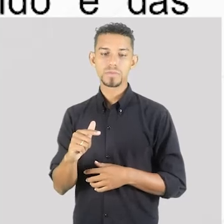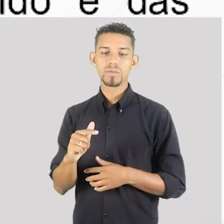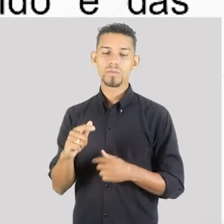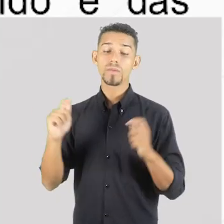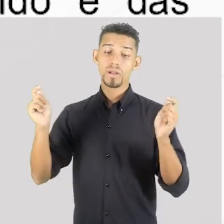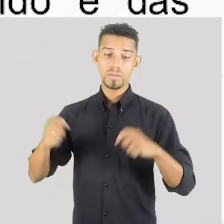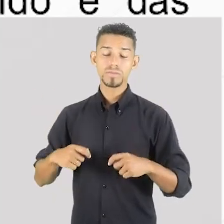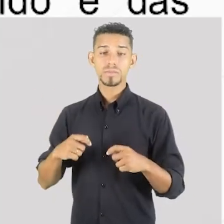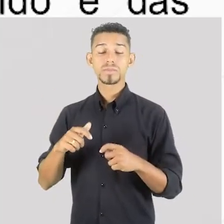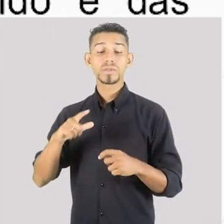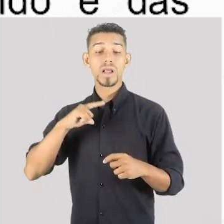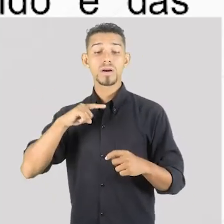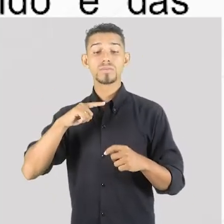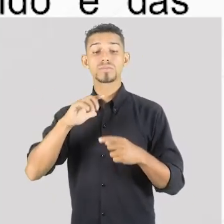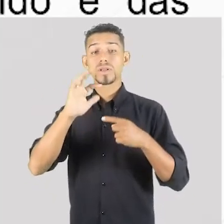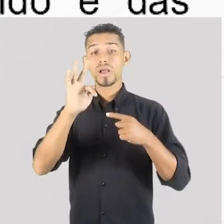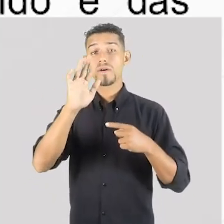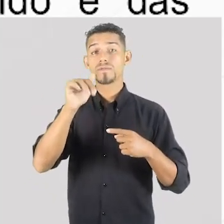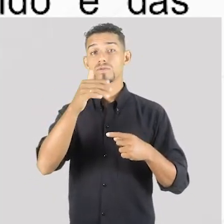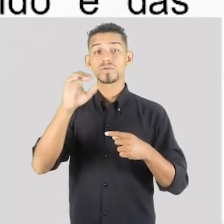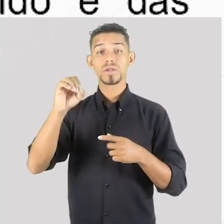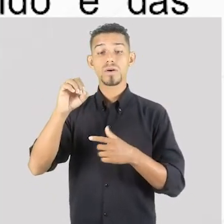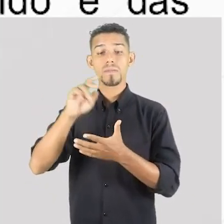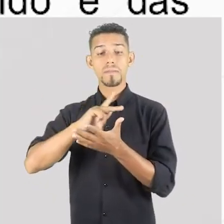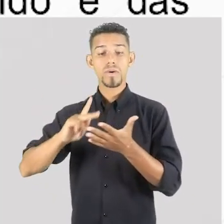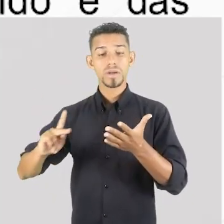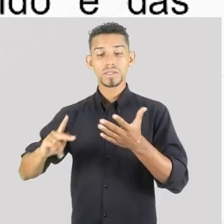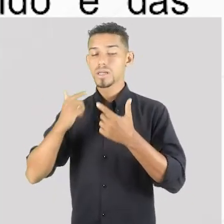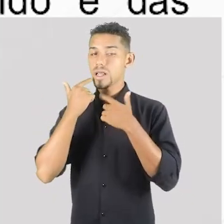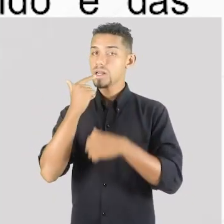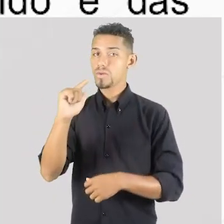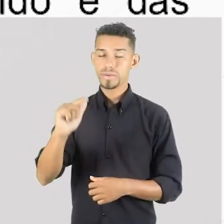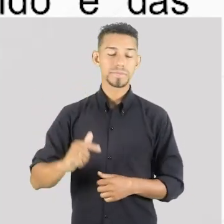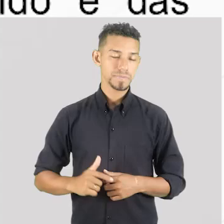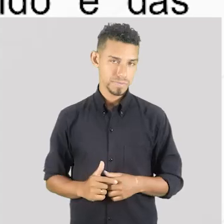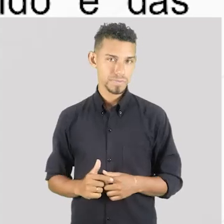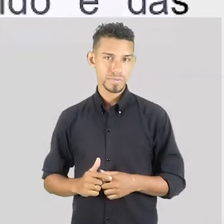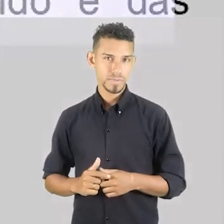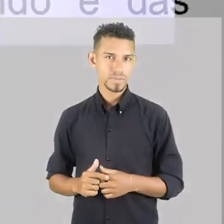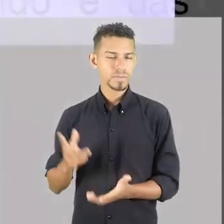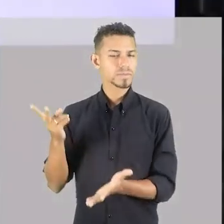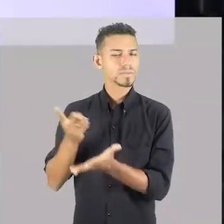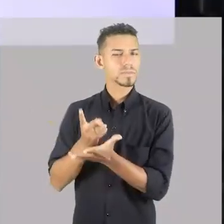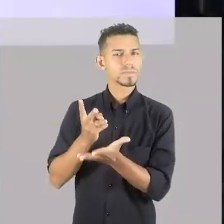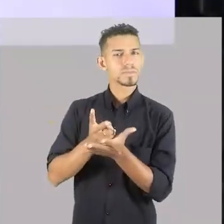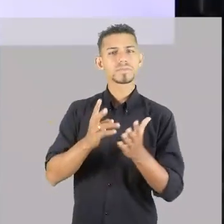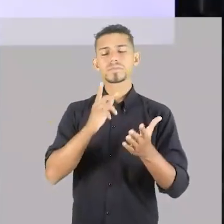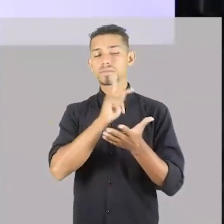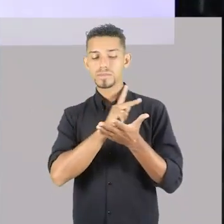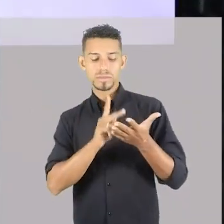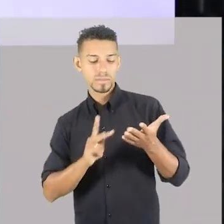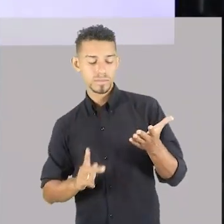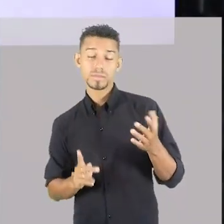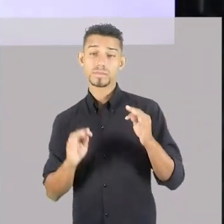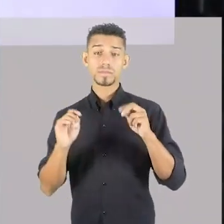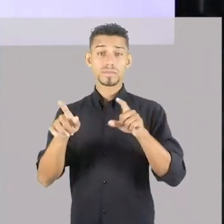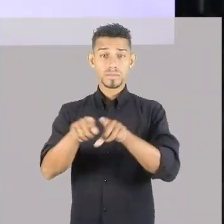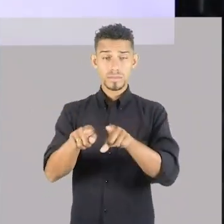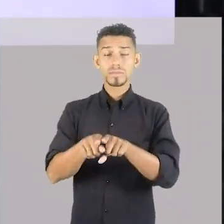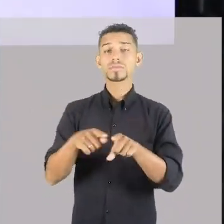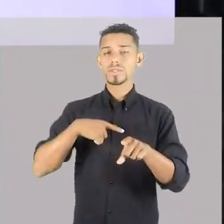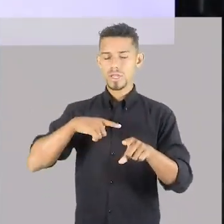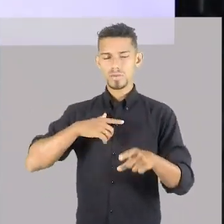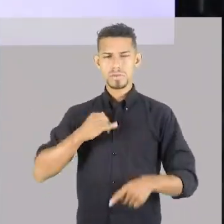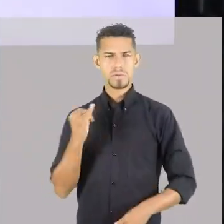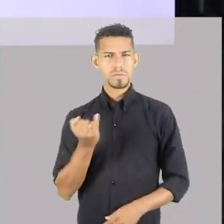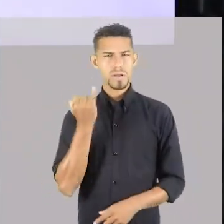tem a função chamada de função poética da linguagem. Toda a poesia, ela vai ter uma predominância da função